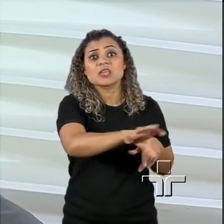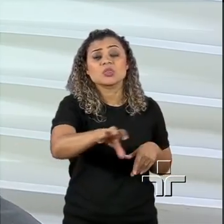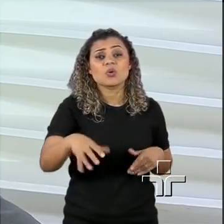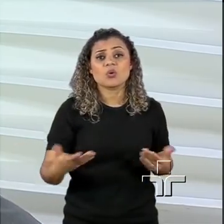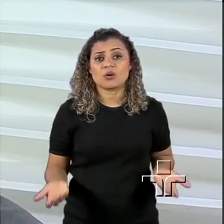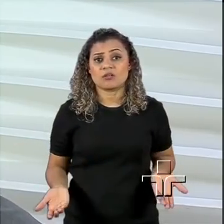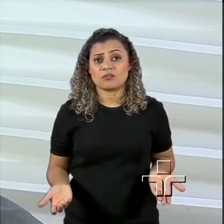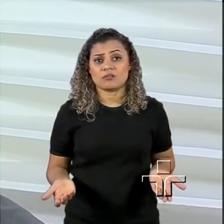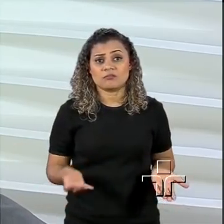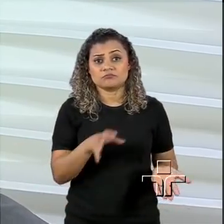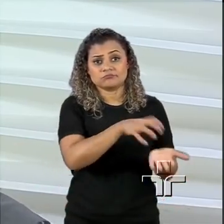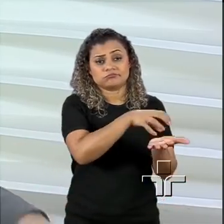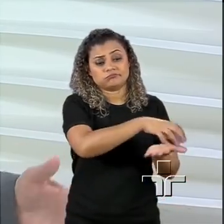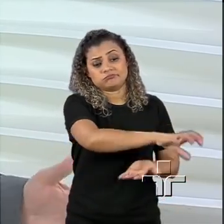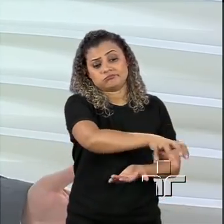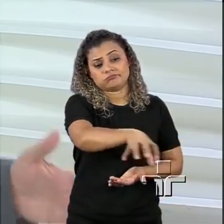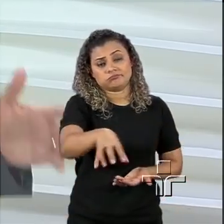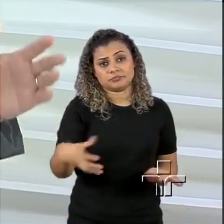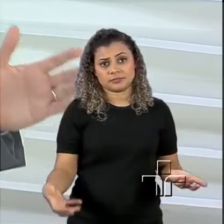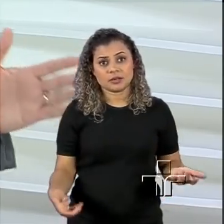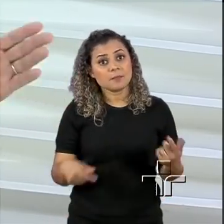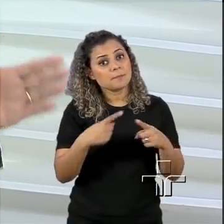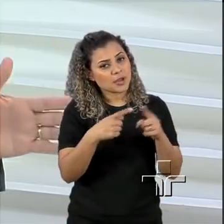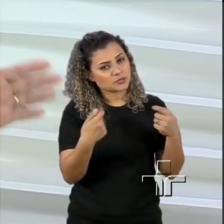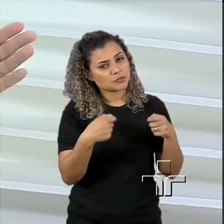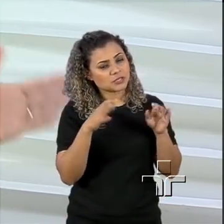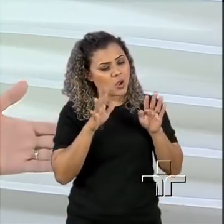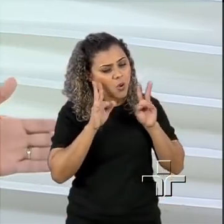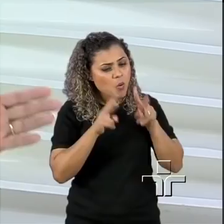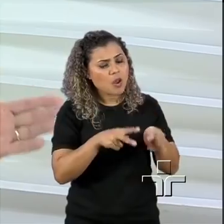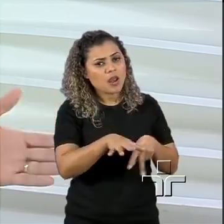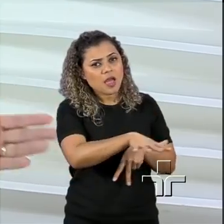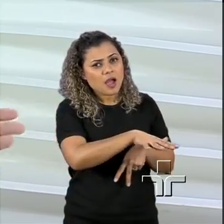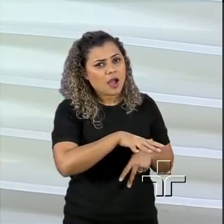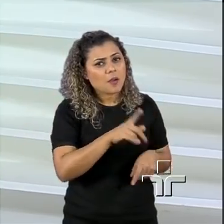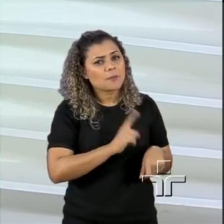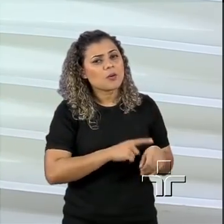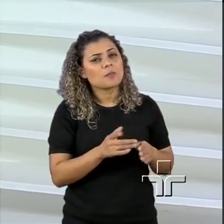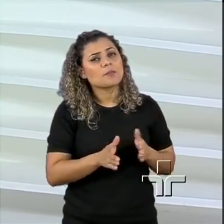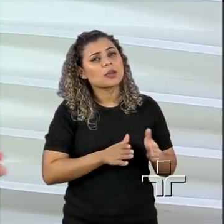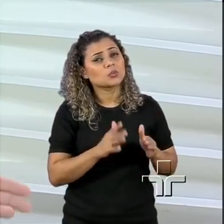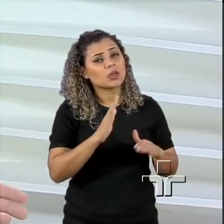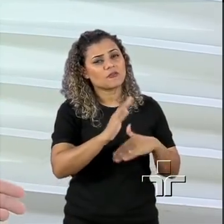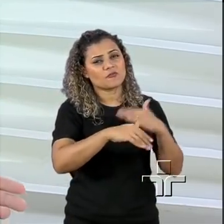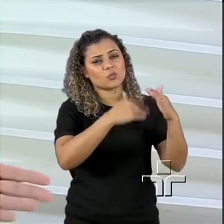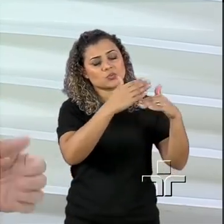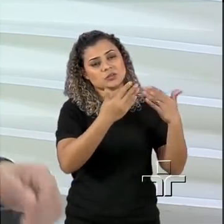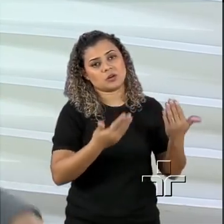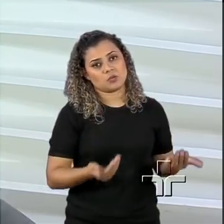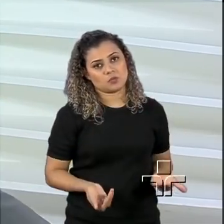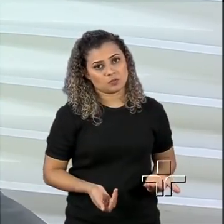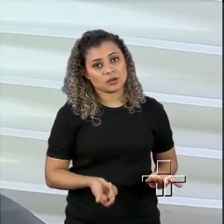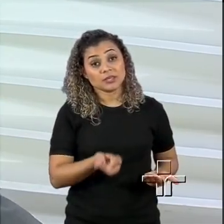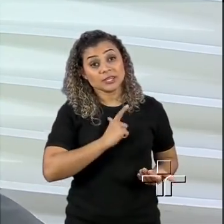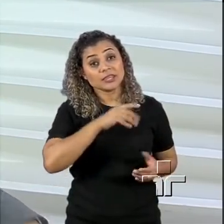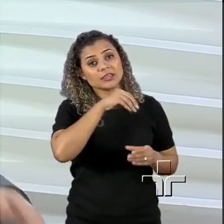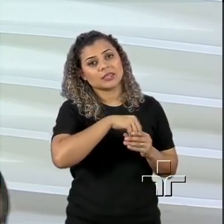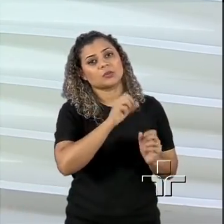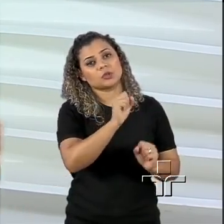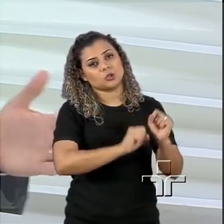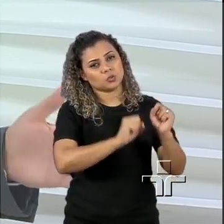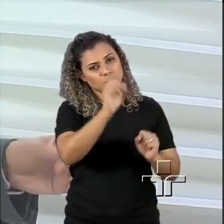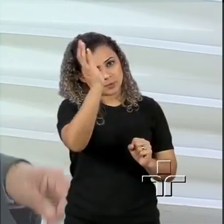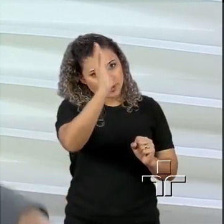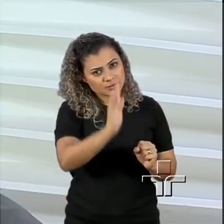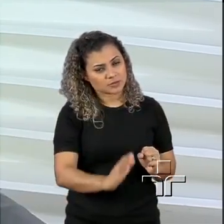Agora, é preciso olhar cada momento conjuntural e cada momento de evolução que se tem na indústria brasileira,